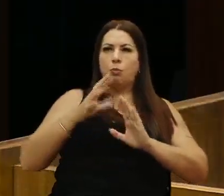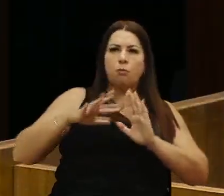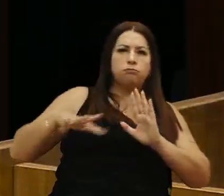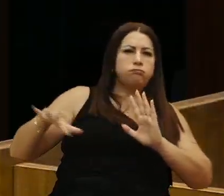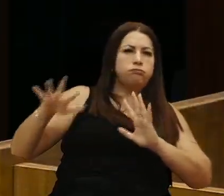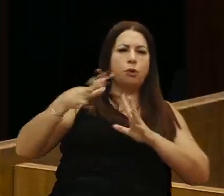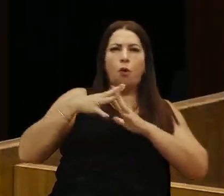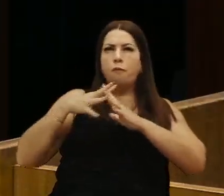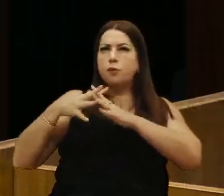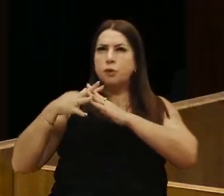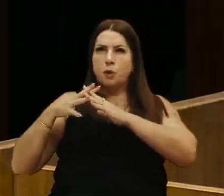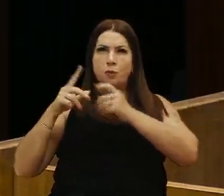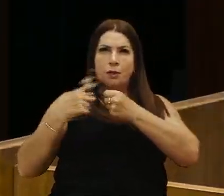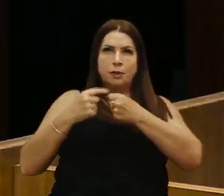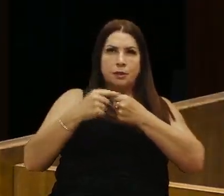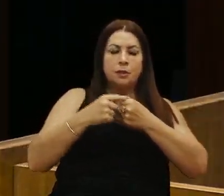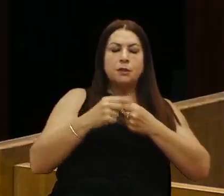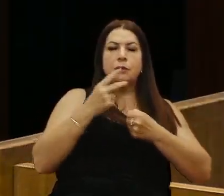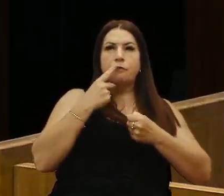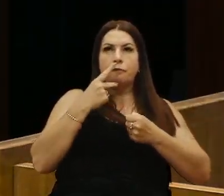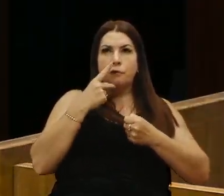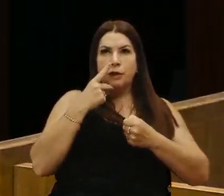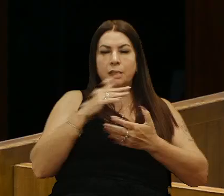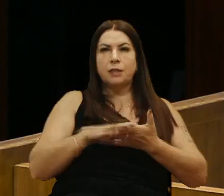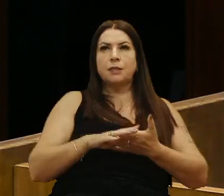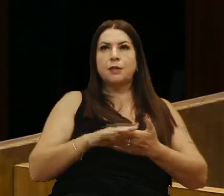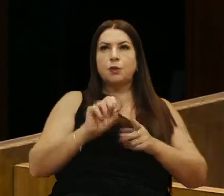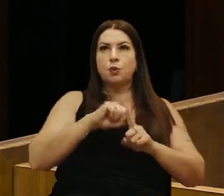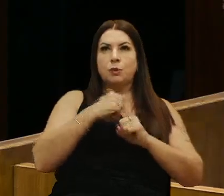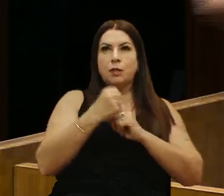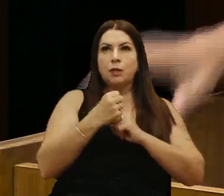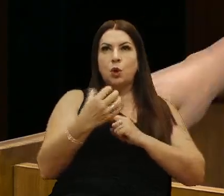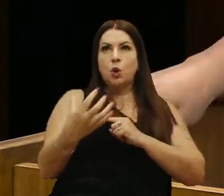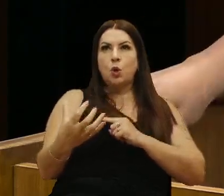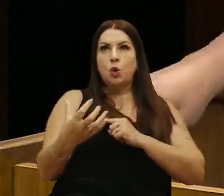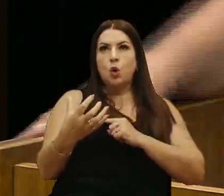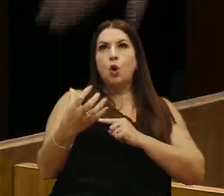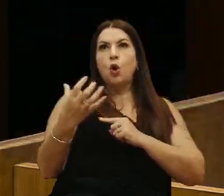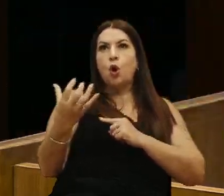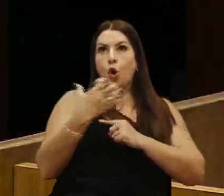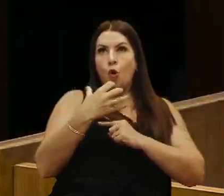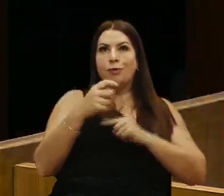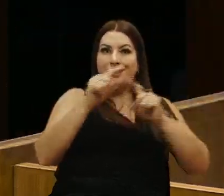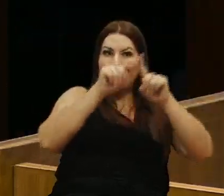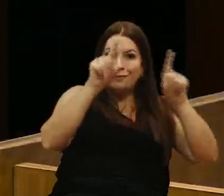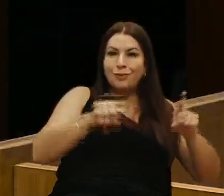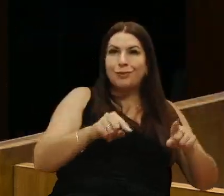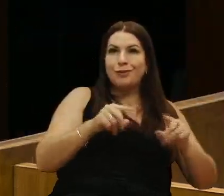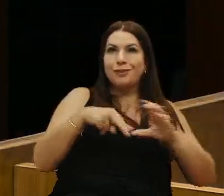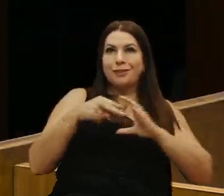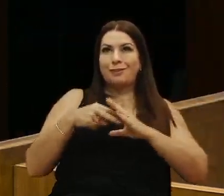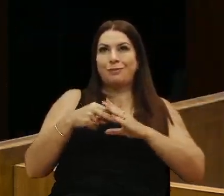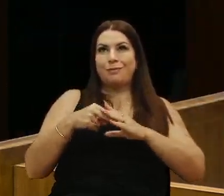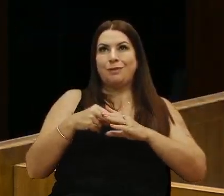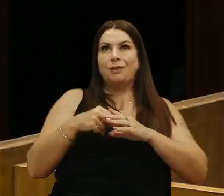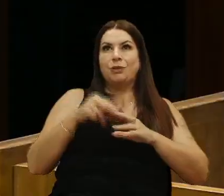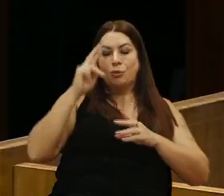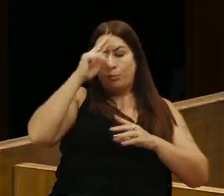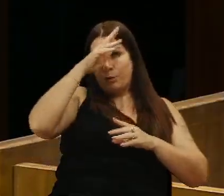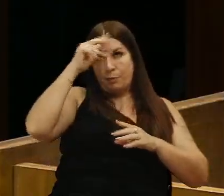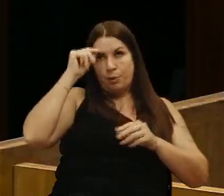cidade, dizendo e colocando a sociedade contra os servidores da Câmara. Como o prefeito